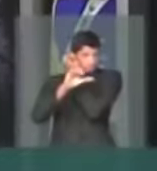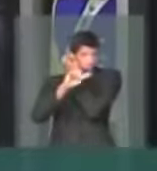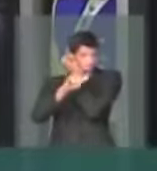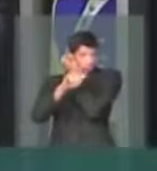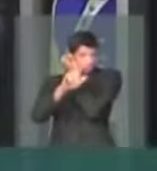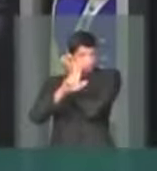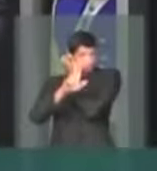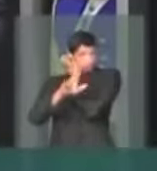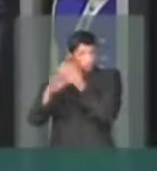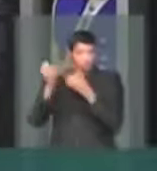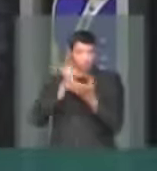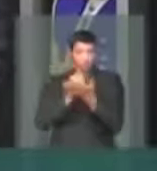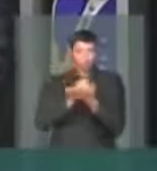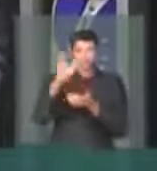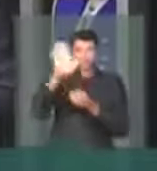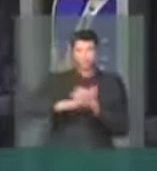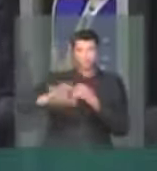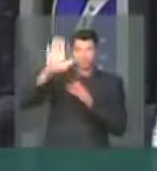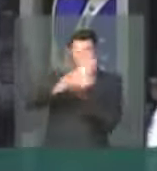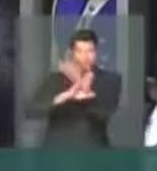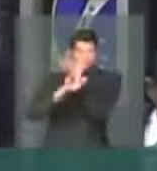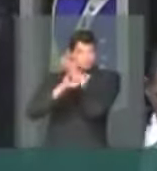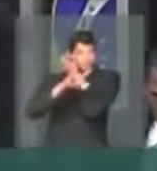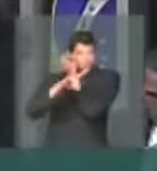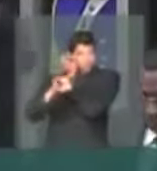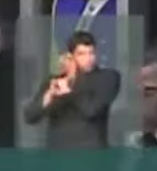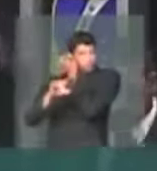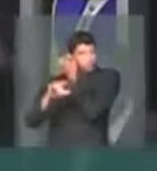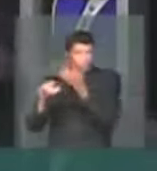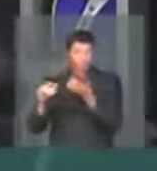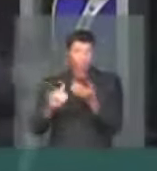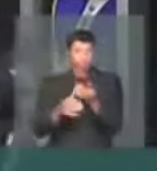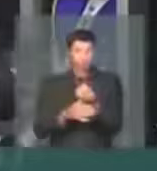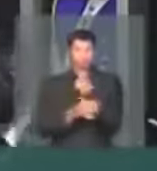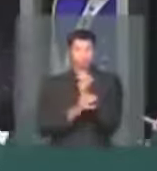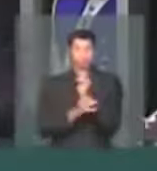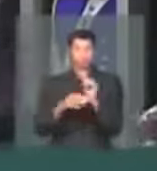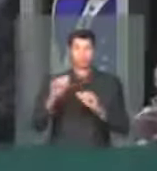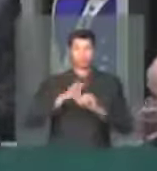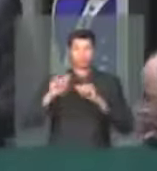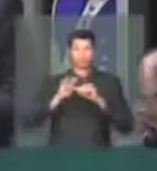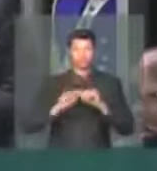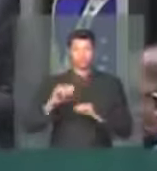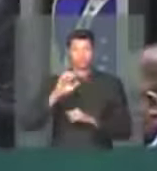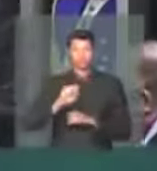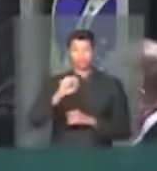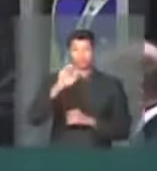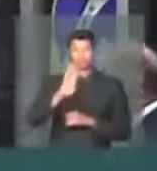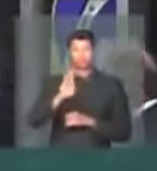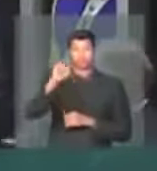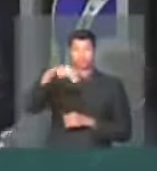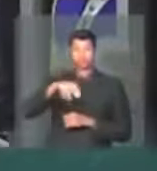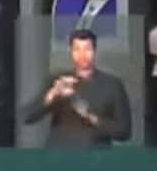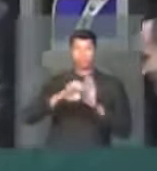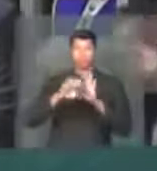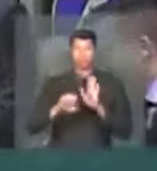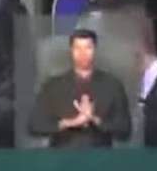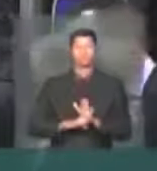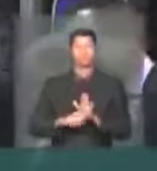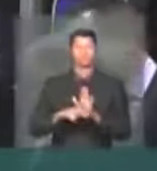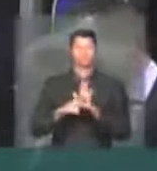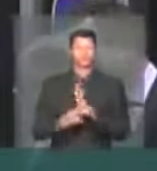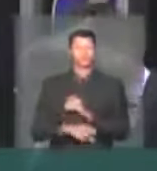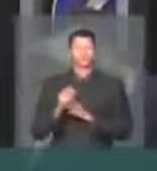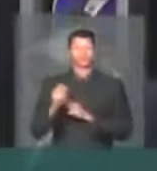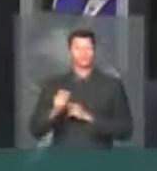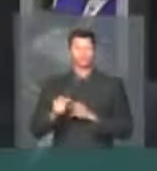A Controladoria Geral da União segurou informação da SBM, uma empresa holandesa,